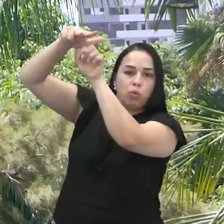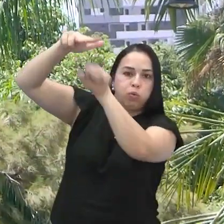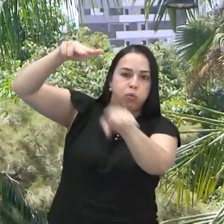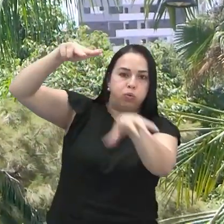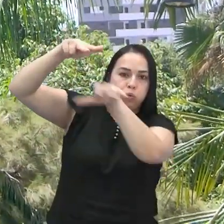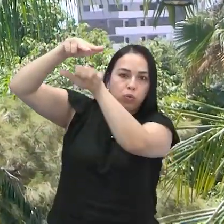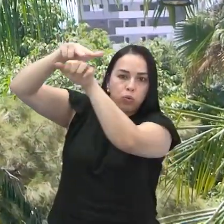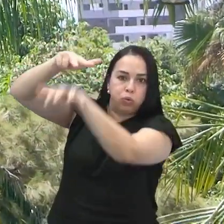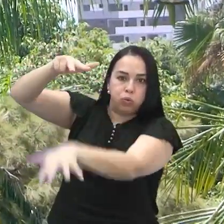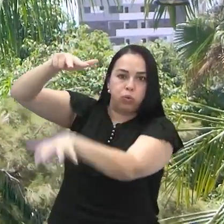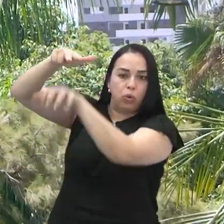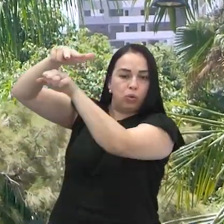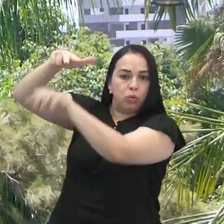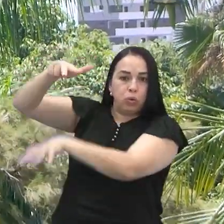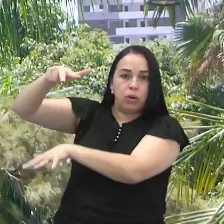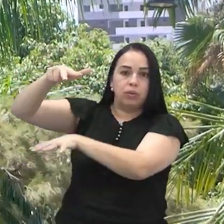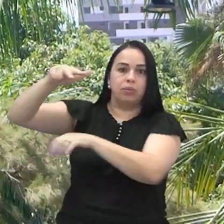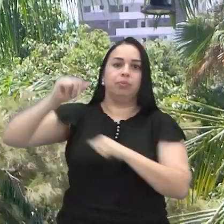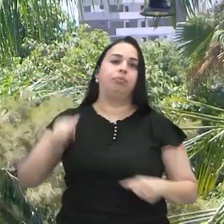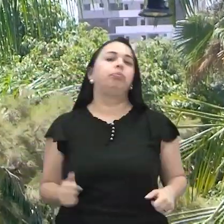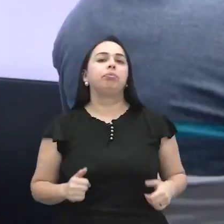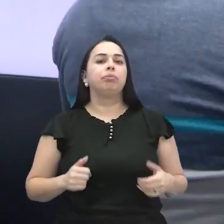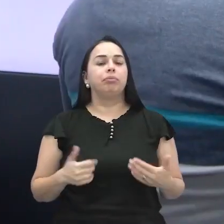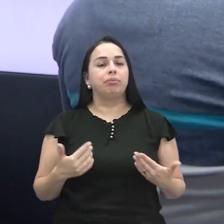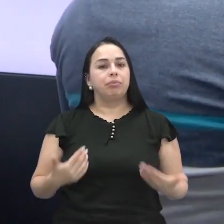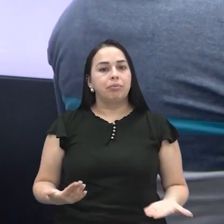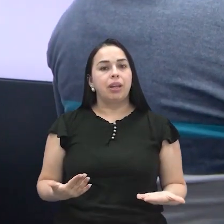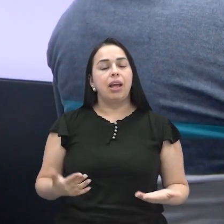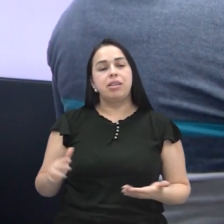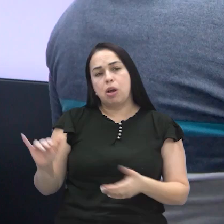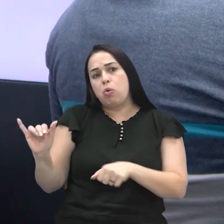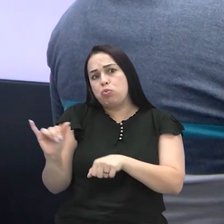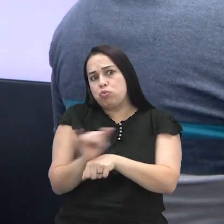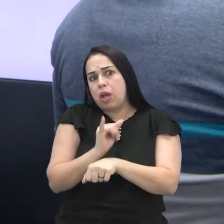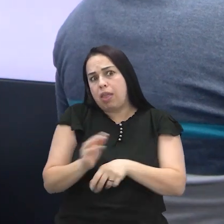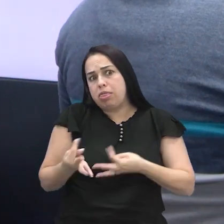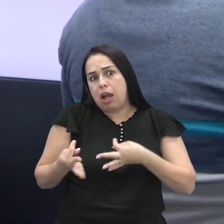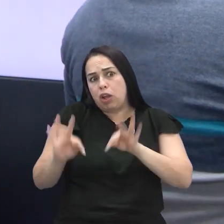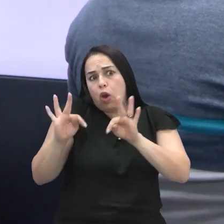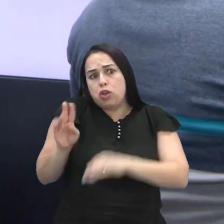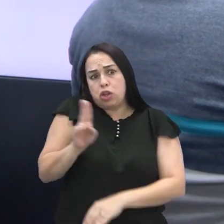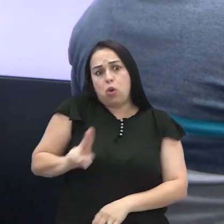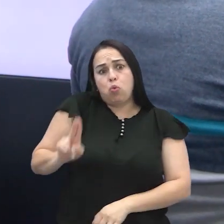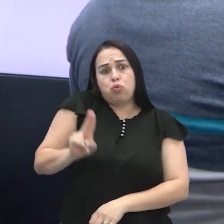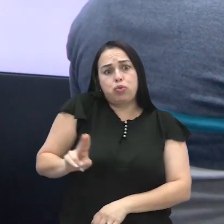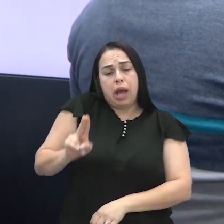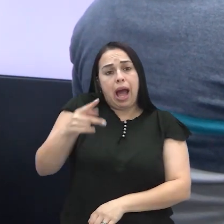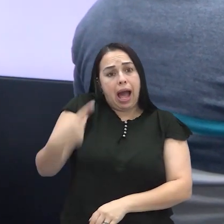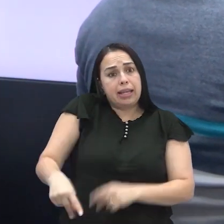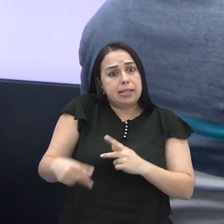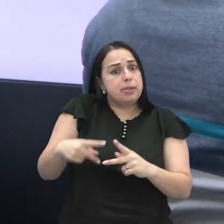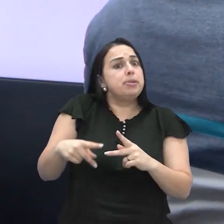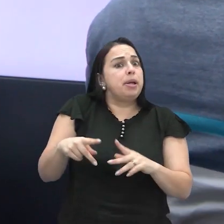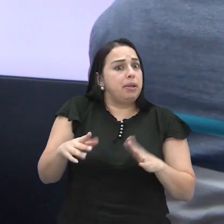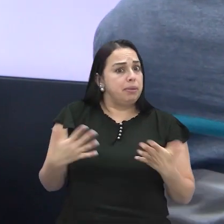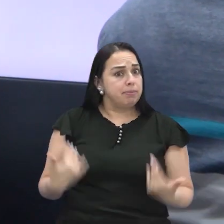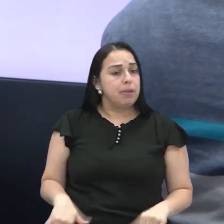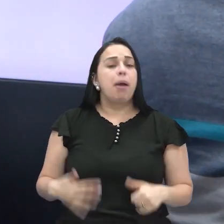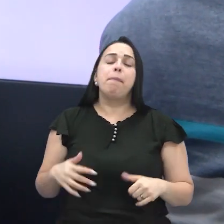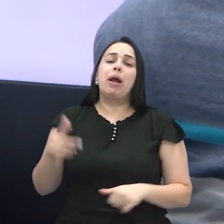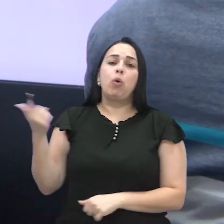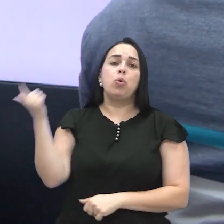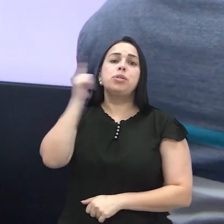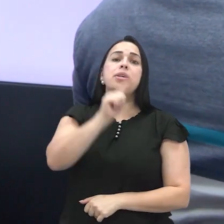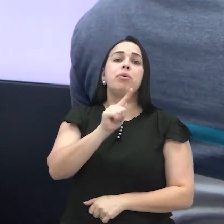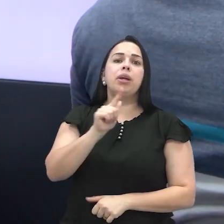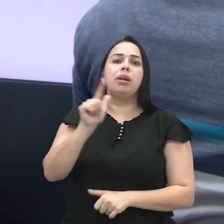inseticidas biológicos em lugares de difícil acesso. Bom, boa tarde. São novas tecnologias que a gente traz aqui para São José, trazendo inovações